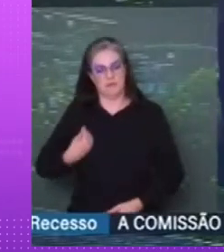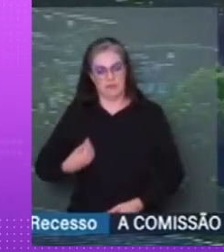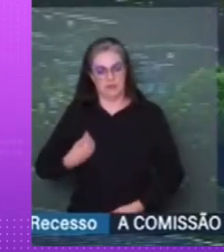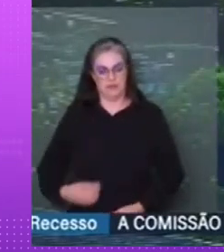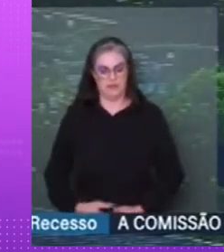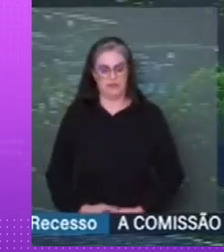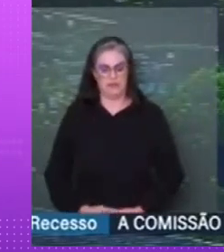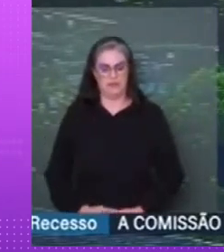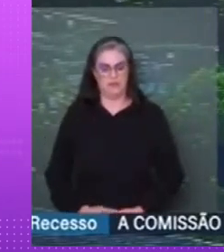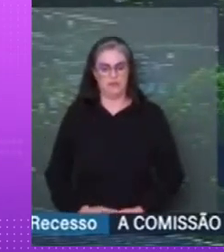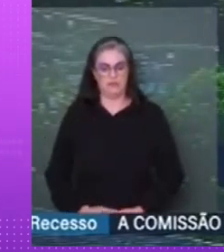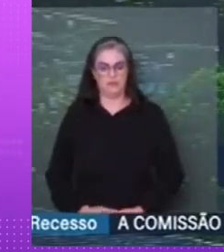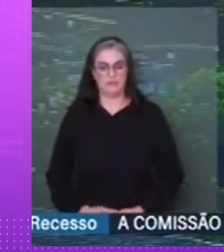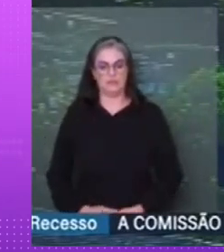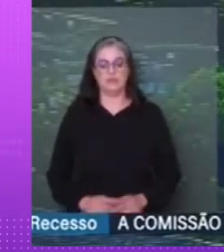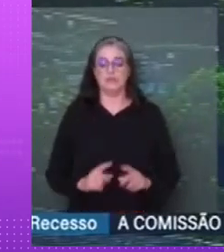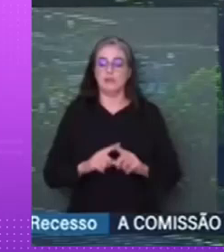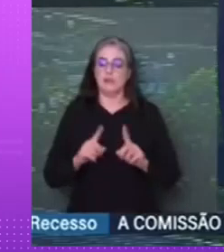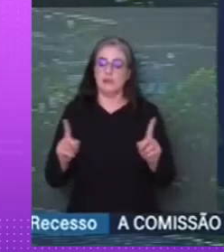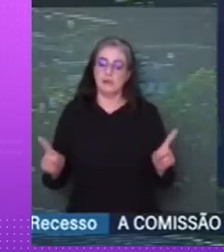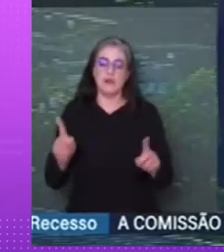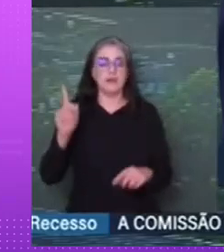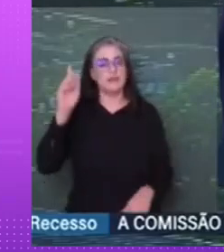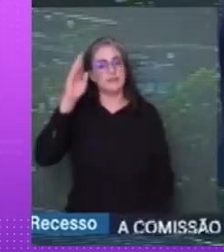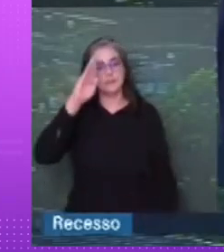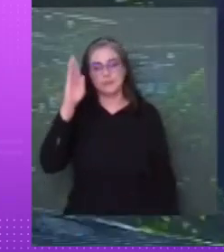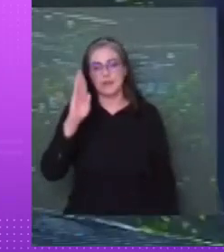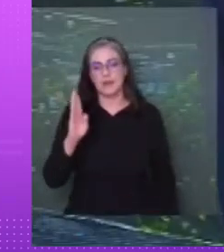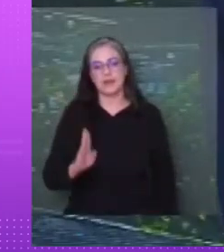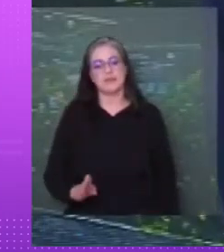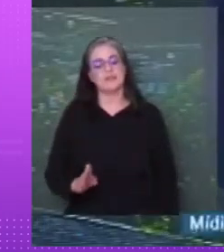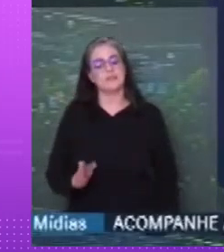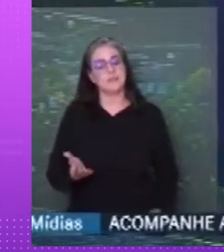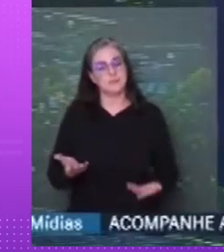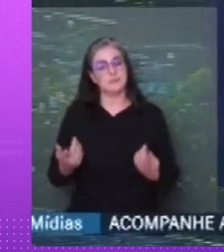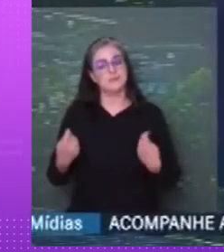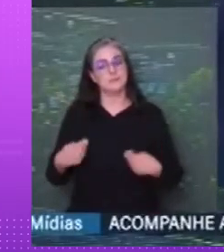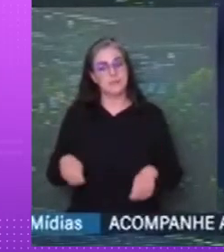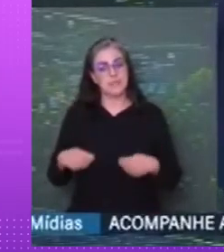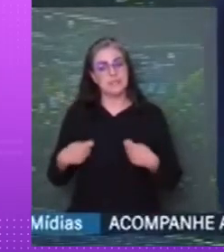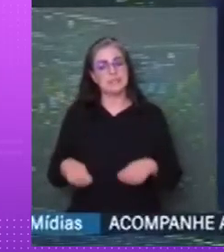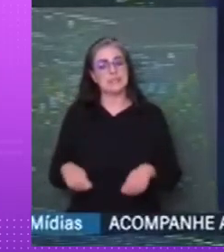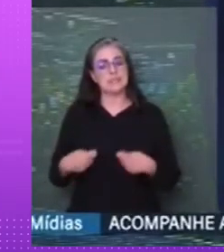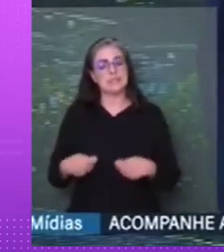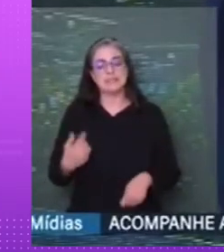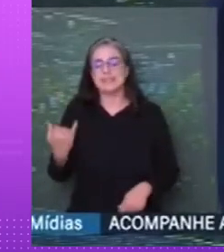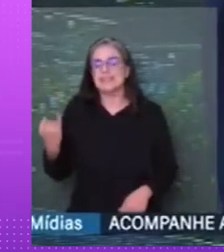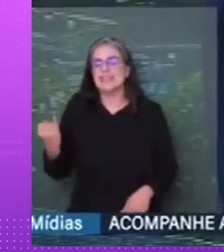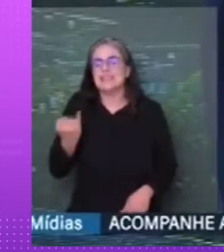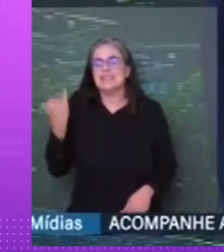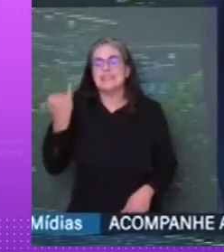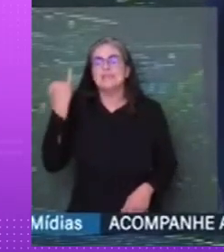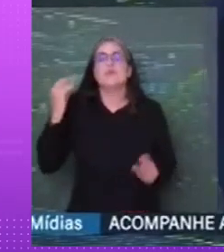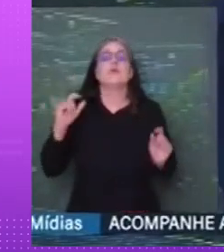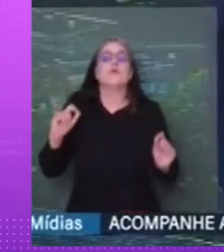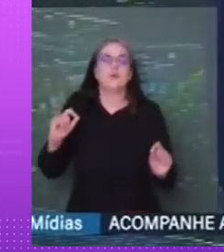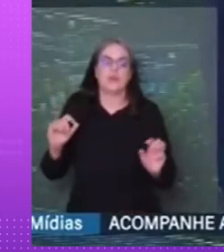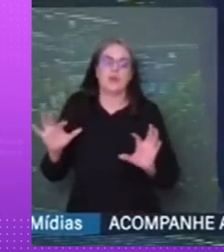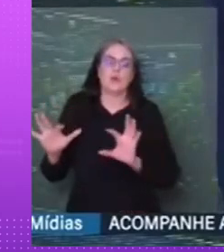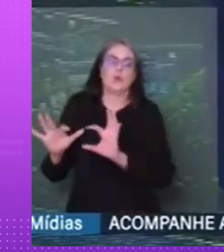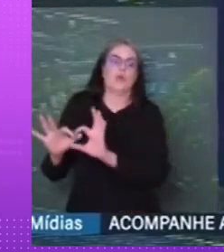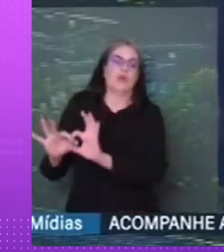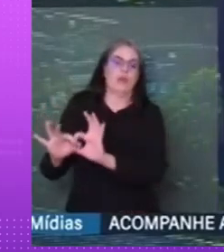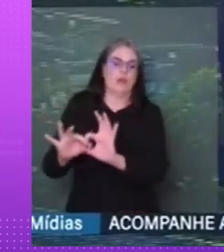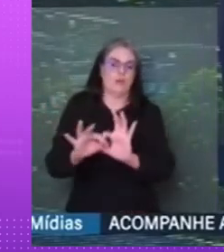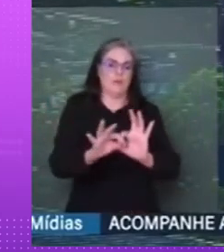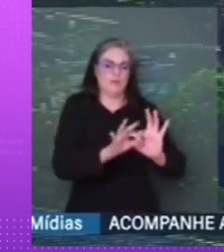sobre esses inquéritos e que acompanha tudo isso de perto, né? Enfim, estaremos acompanhando também todos os detalhes. Agora, 4